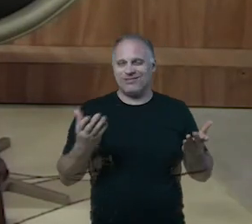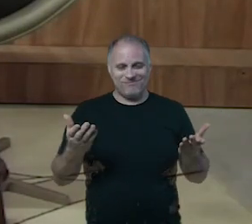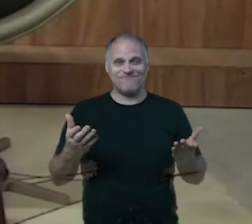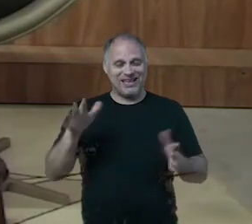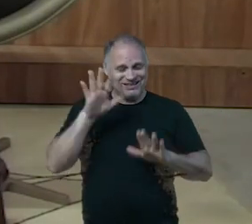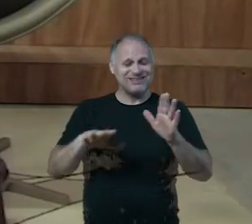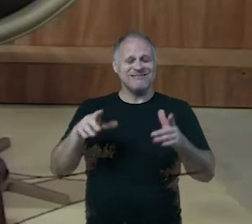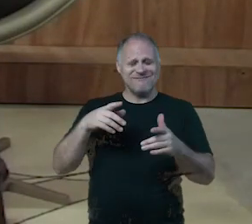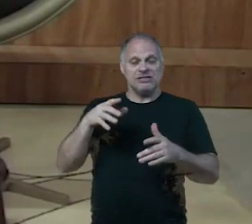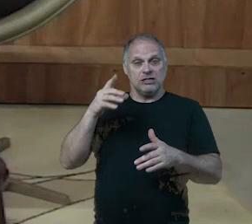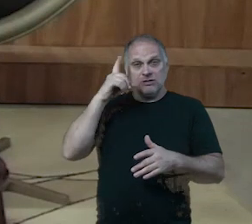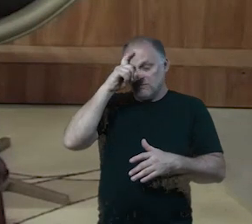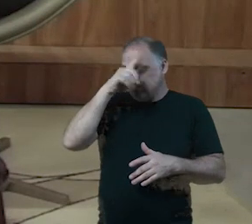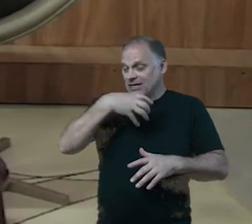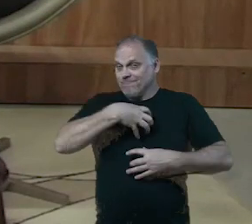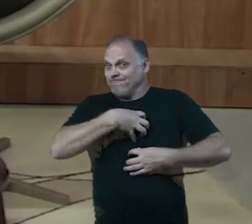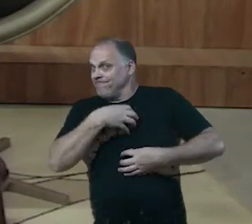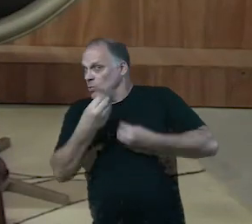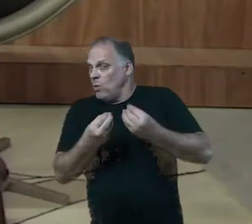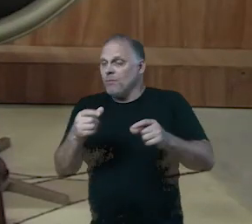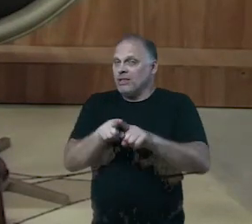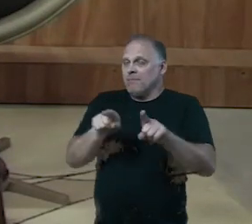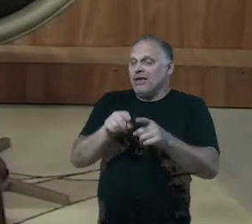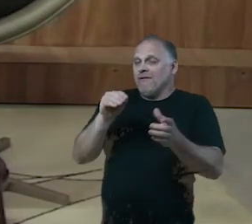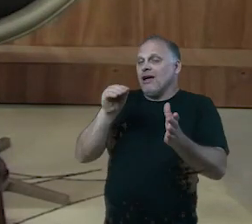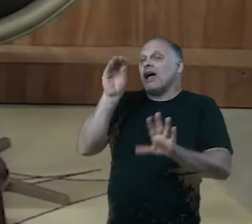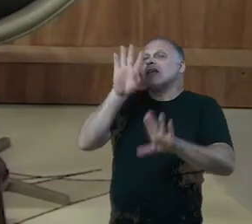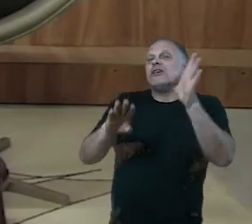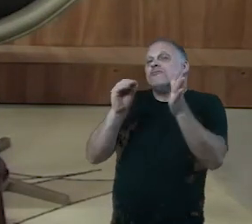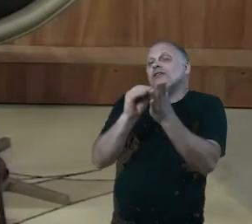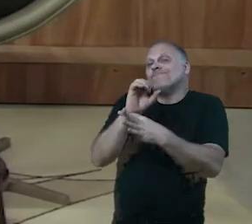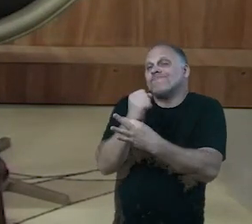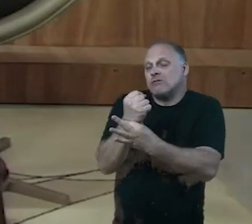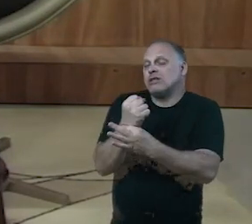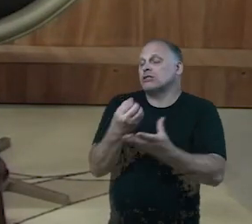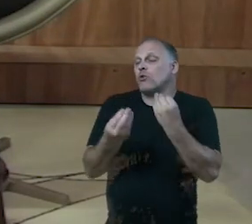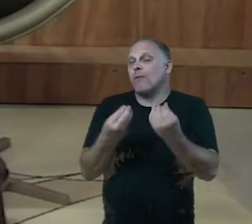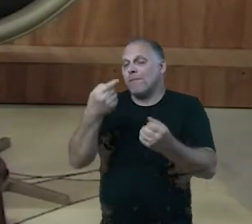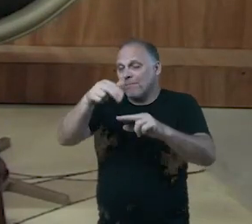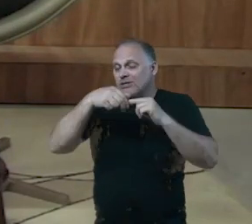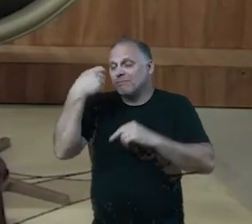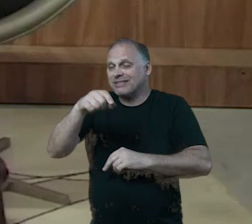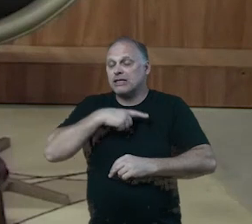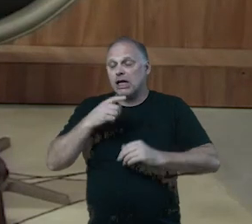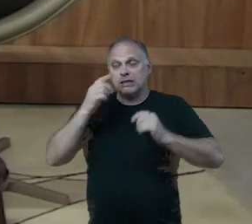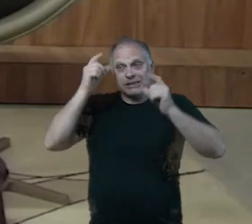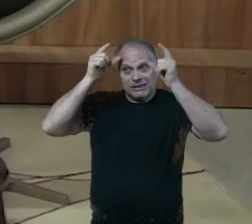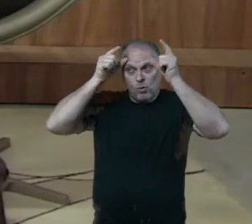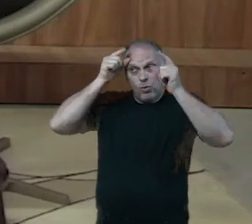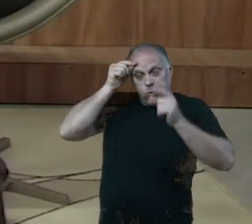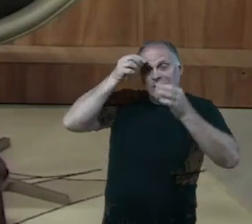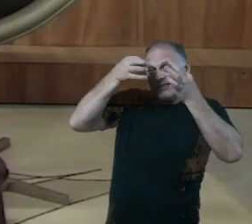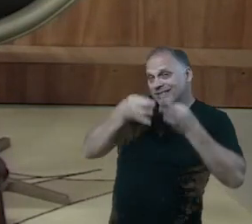bastante vulnerabilidade e de bastante inseguranças, assim, né? Então, acho que tu tem que estar tranquila com quem tu